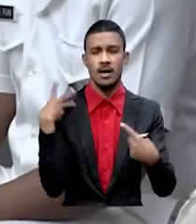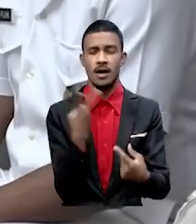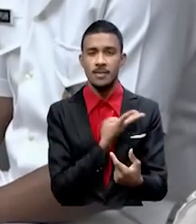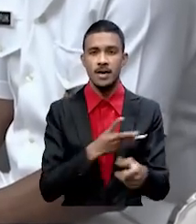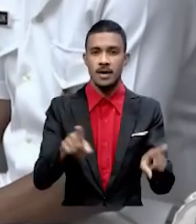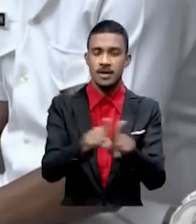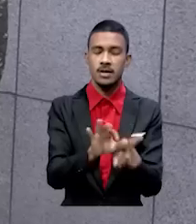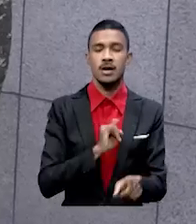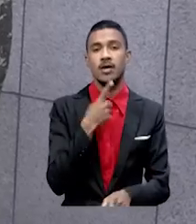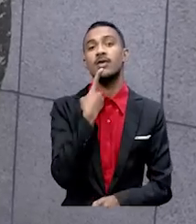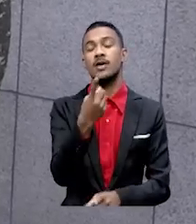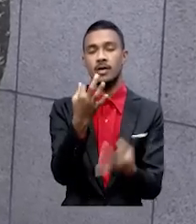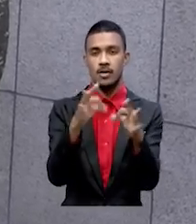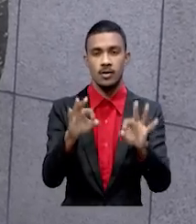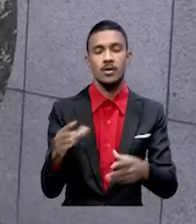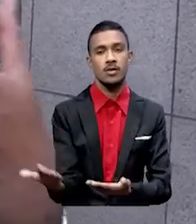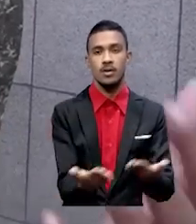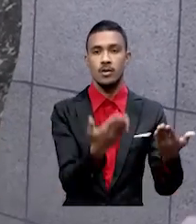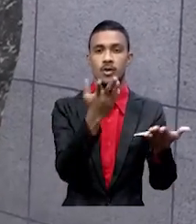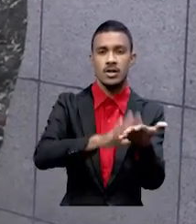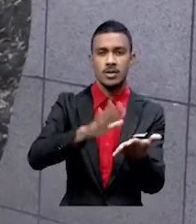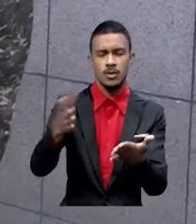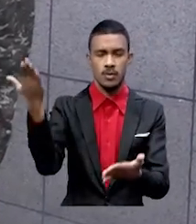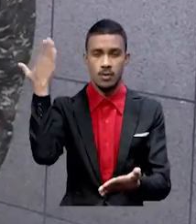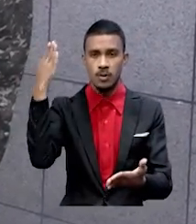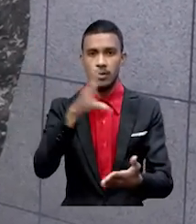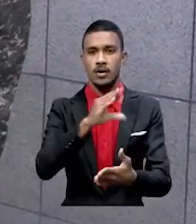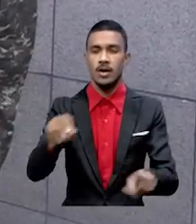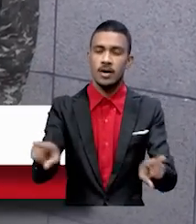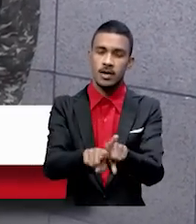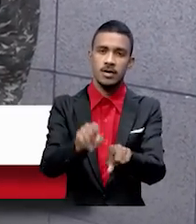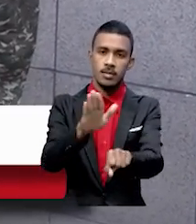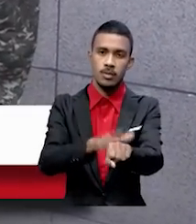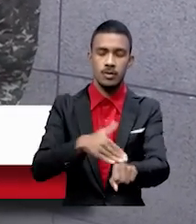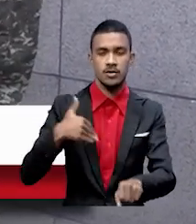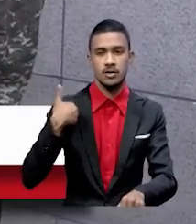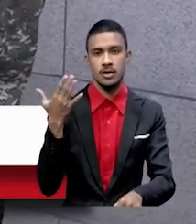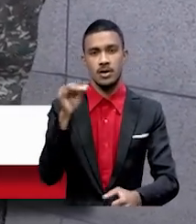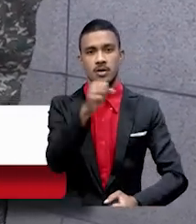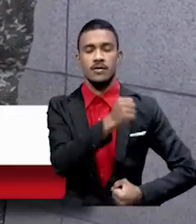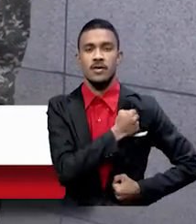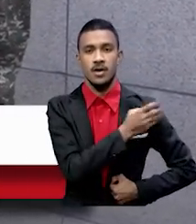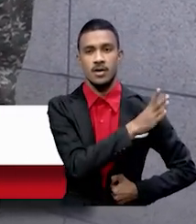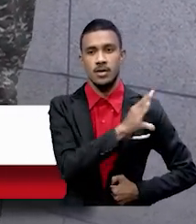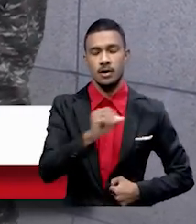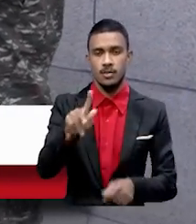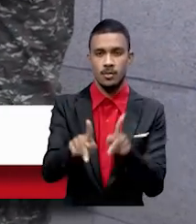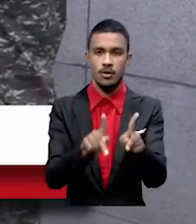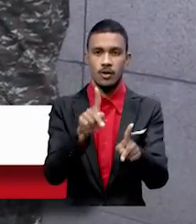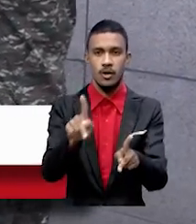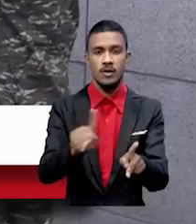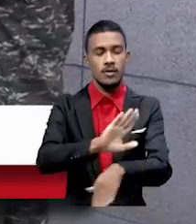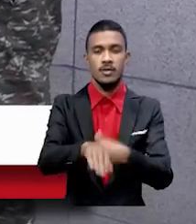hawan saudiane. Nia lori fali espírito ida be ulu nia influencia be juventude, Valentil, povo,